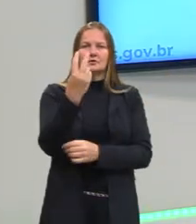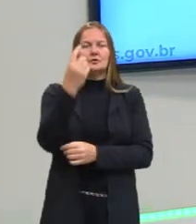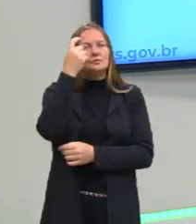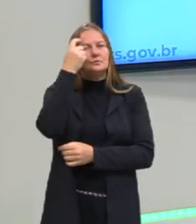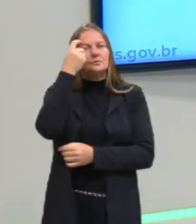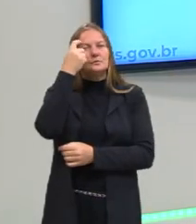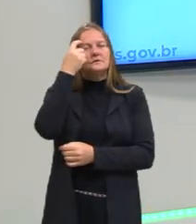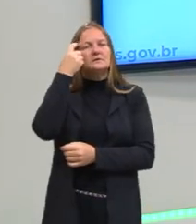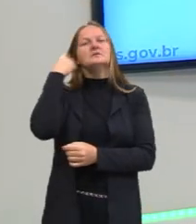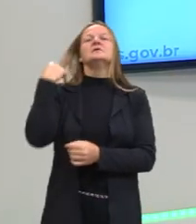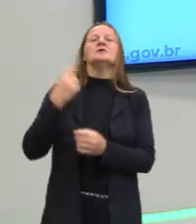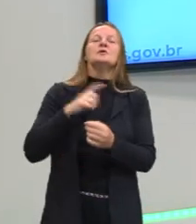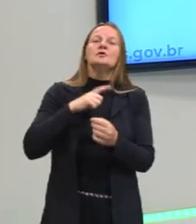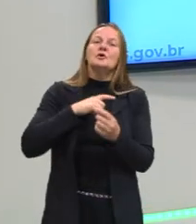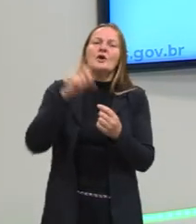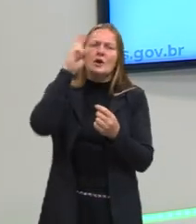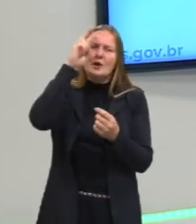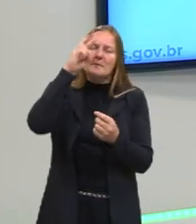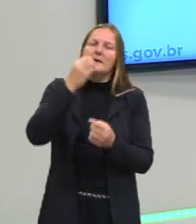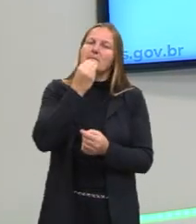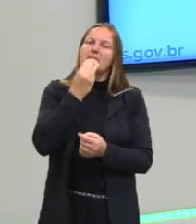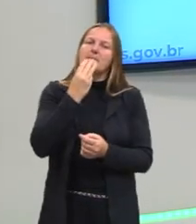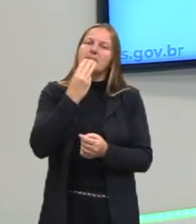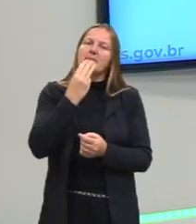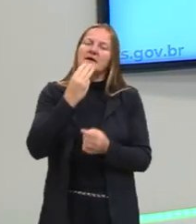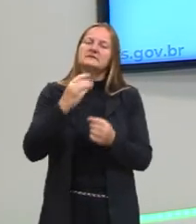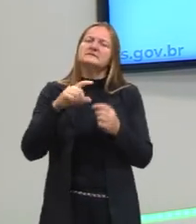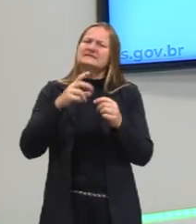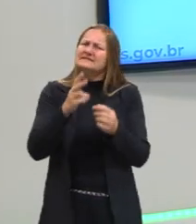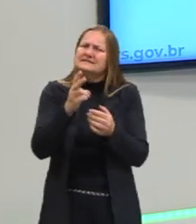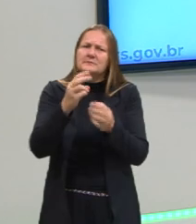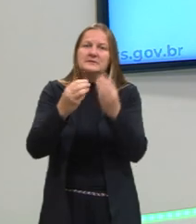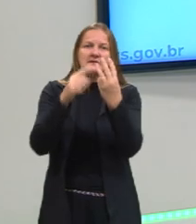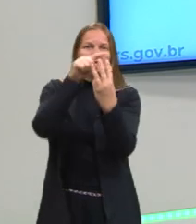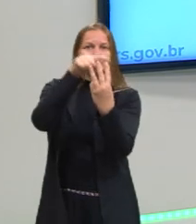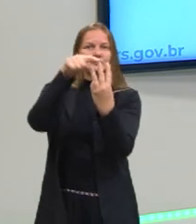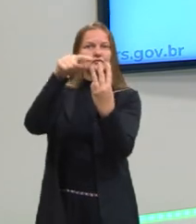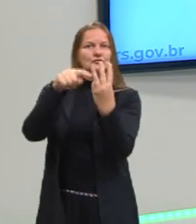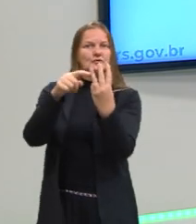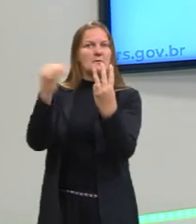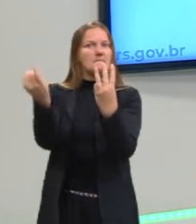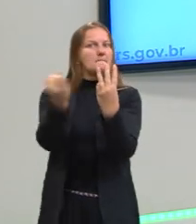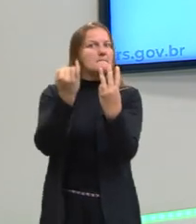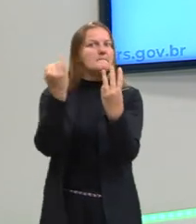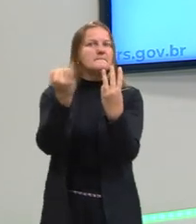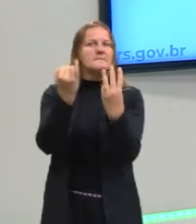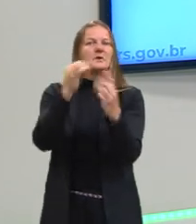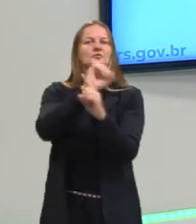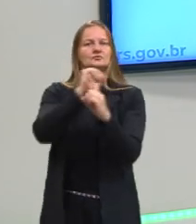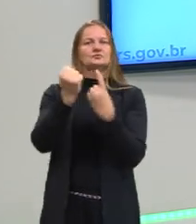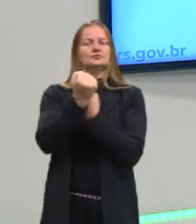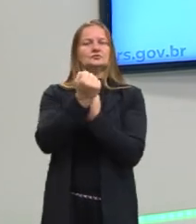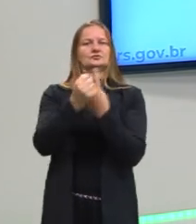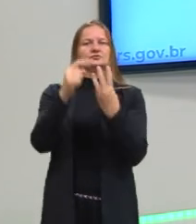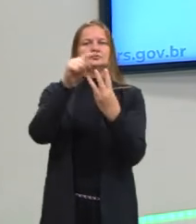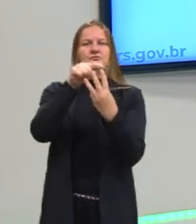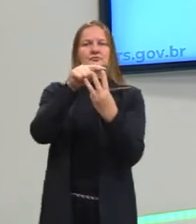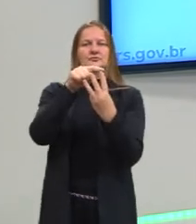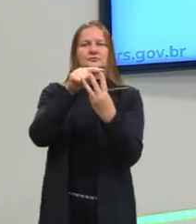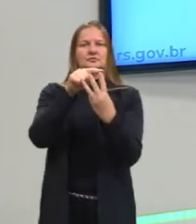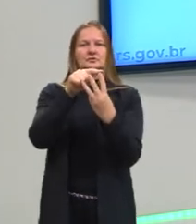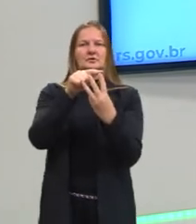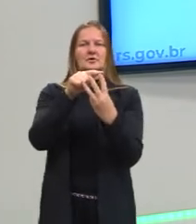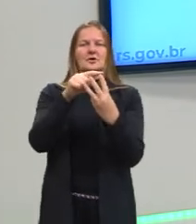aqui é bom lembrar né O Max Weber faz parte desses três grandes pensadores da sociologia né que é